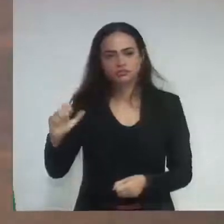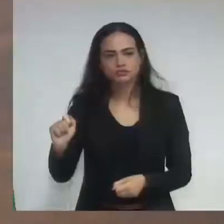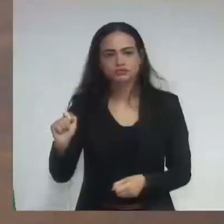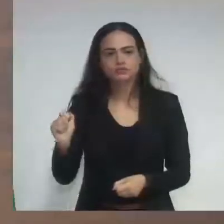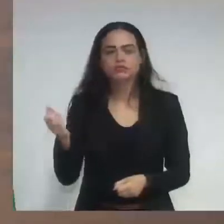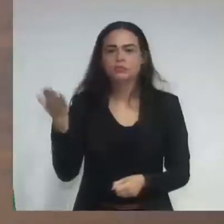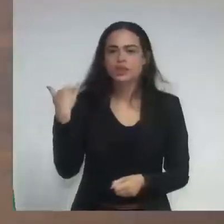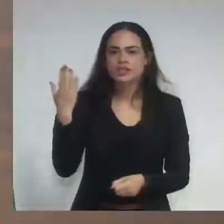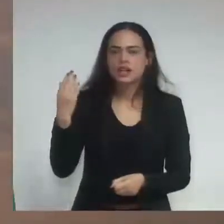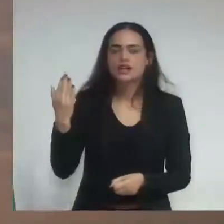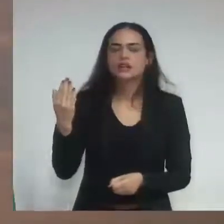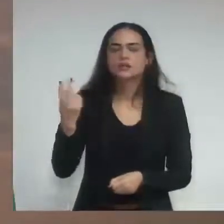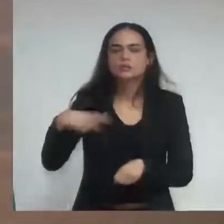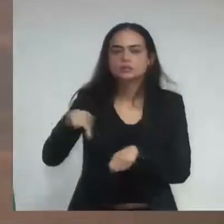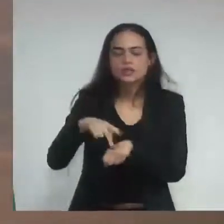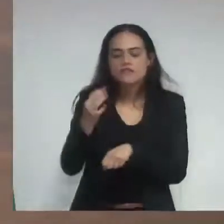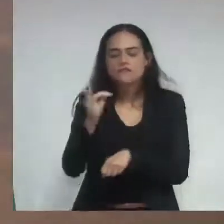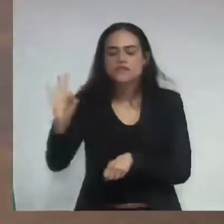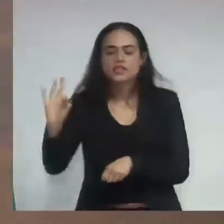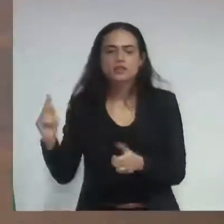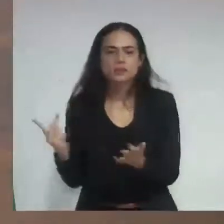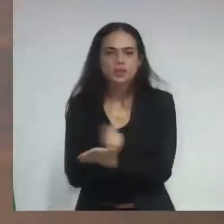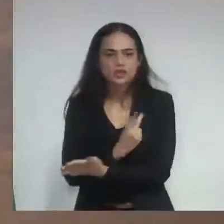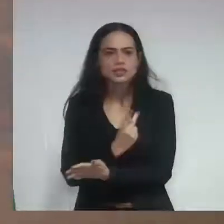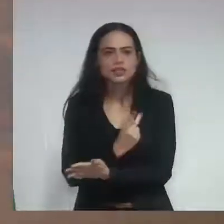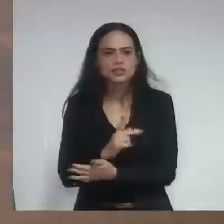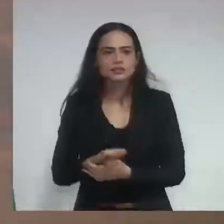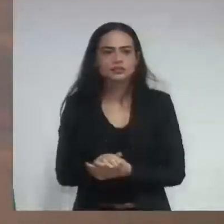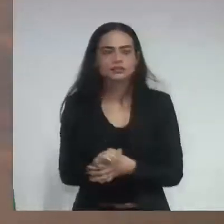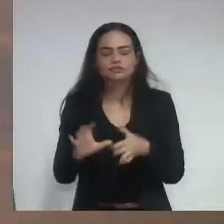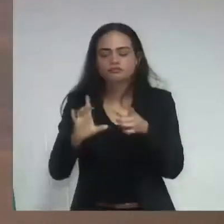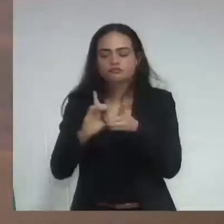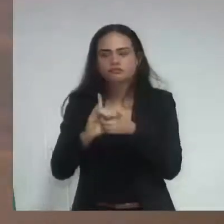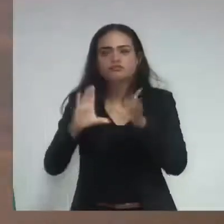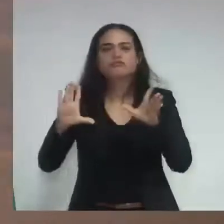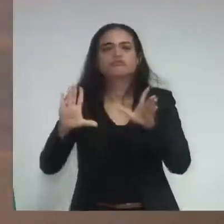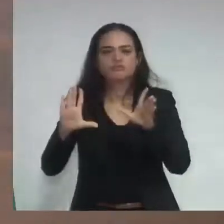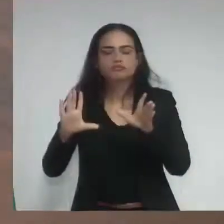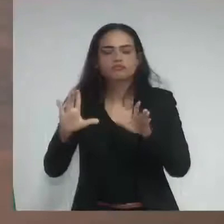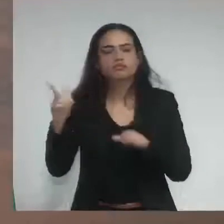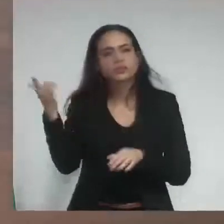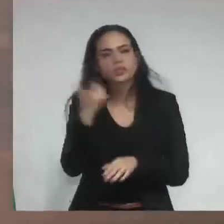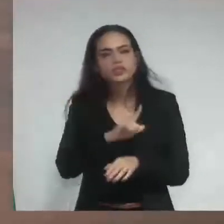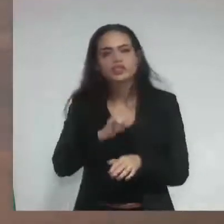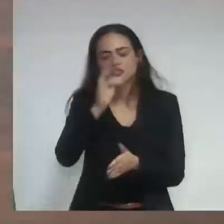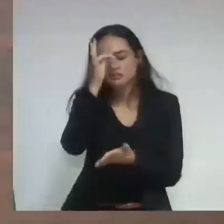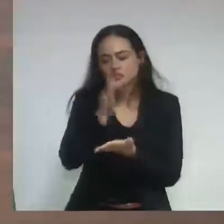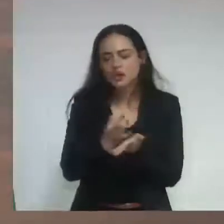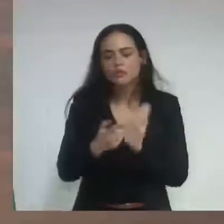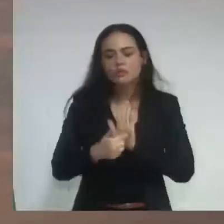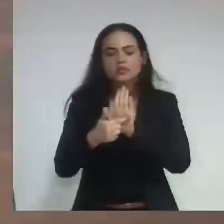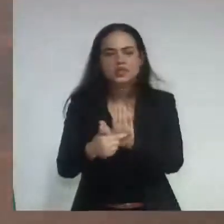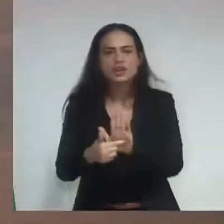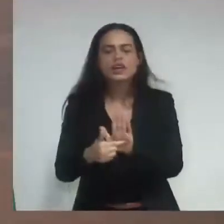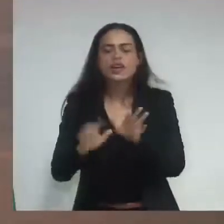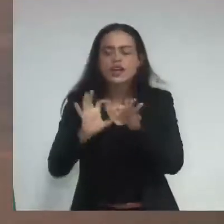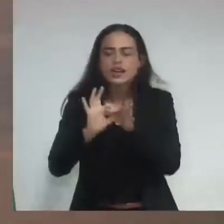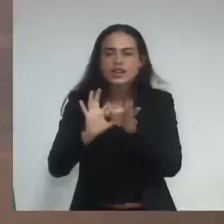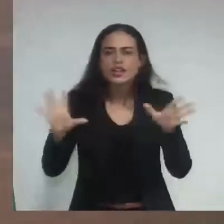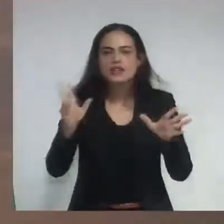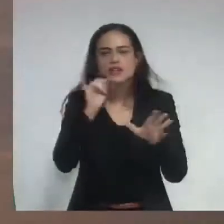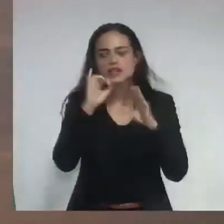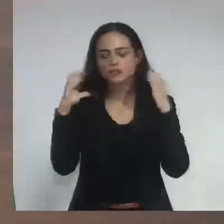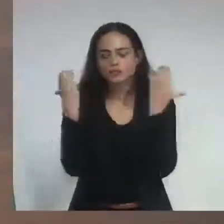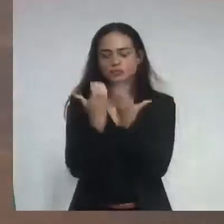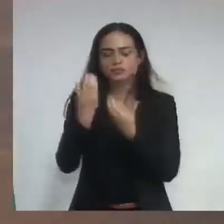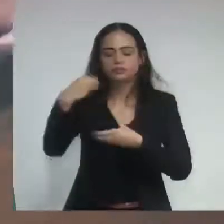né? A separação dos poderes, a liberdade de poder professar uma fé, a liberdade de poder falar uma coisa na Câmara,